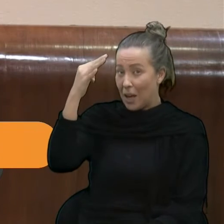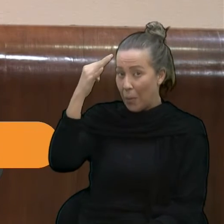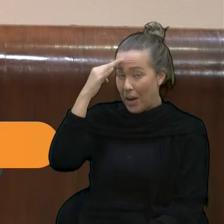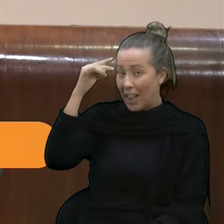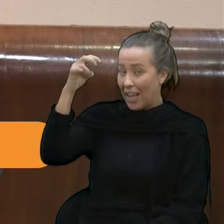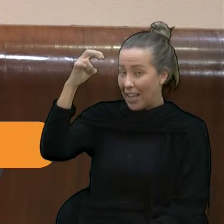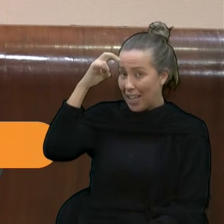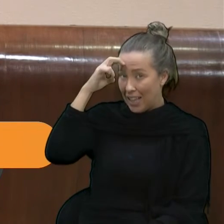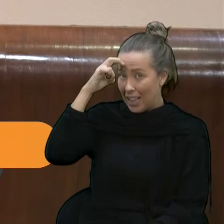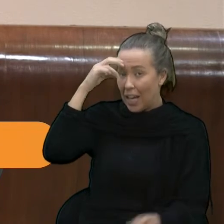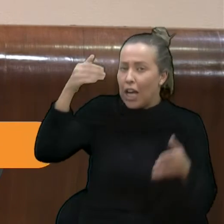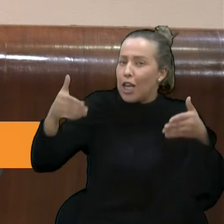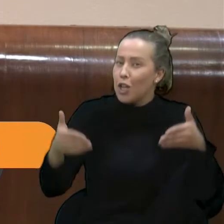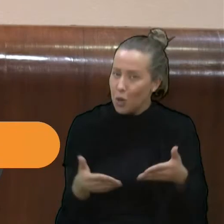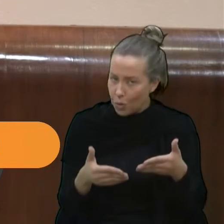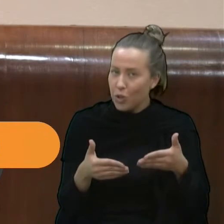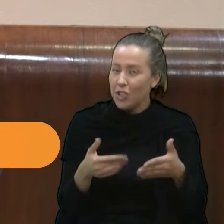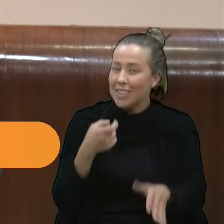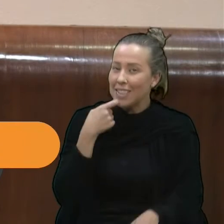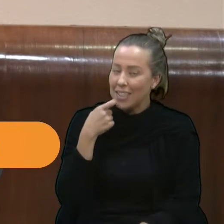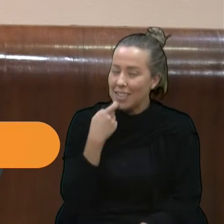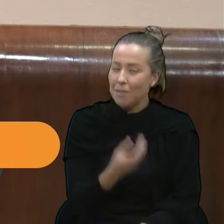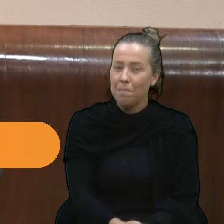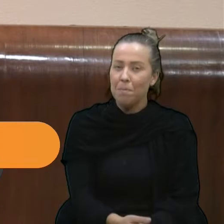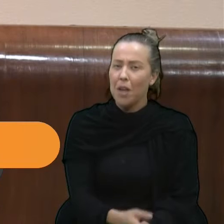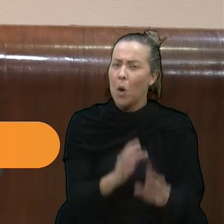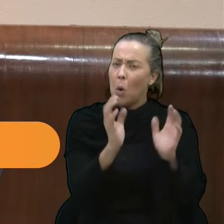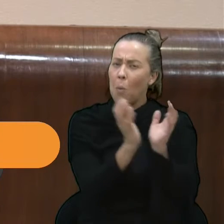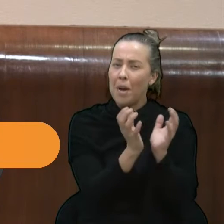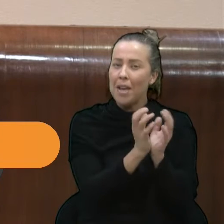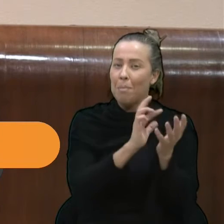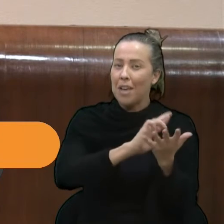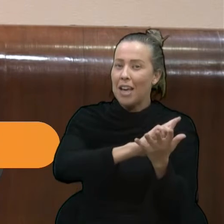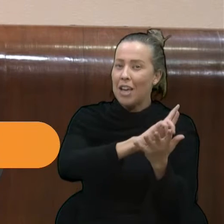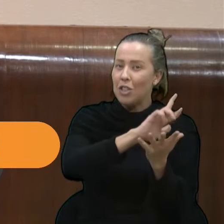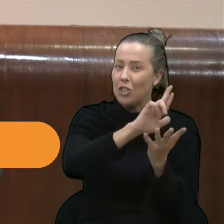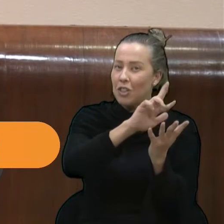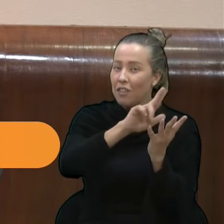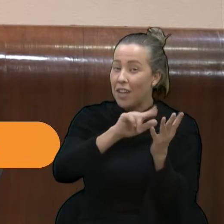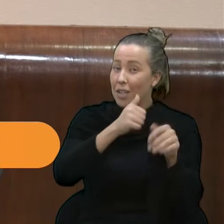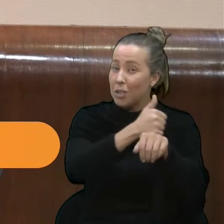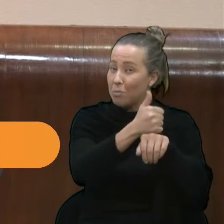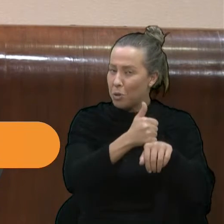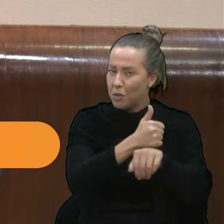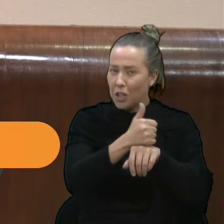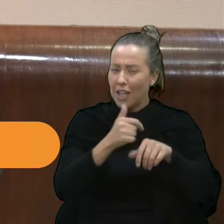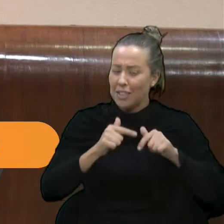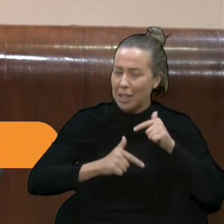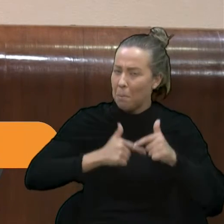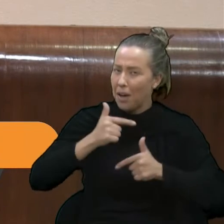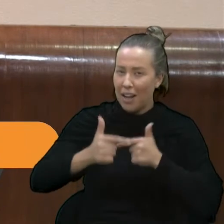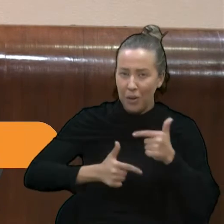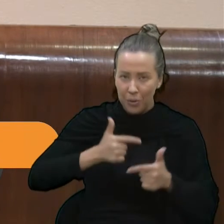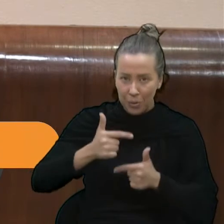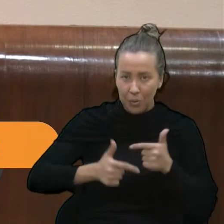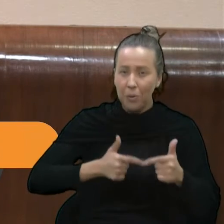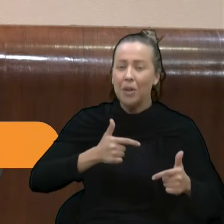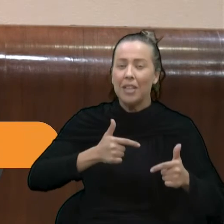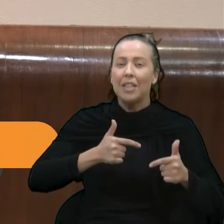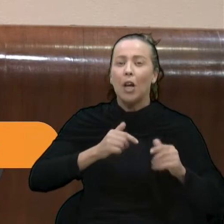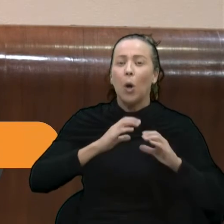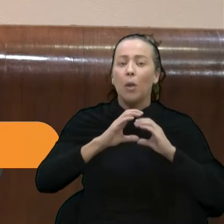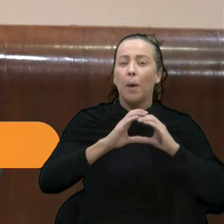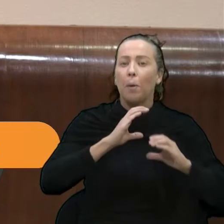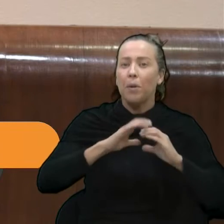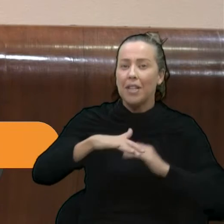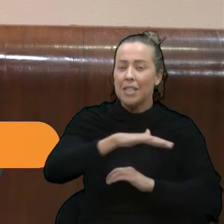quarta, quinta e hoje a sexta-feira, uma equipe de diferentes e vários profissionais esteve aqui comunicando,